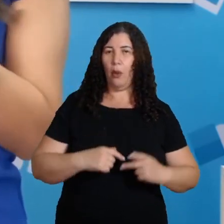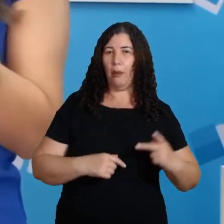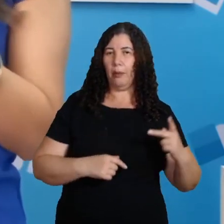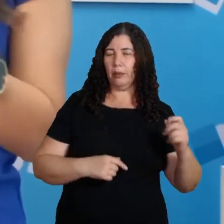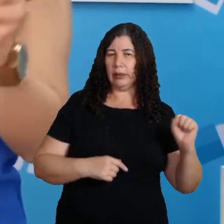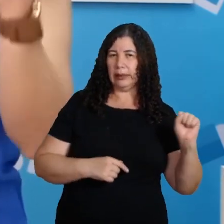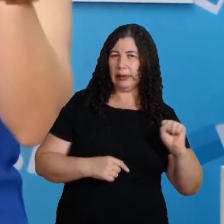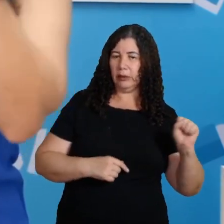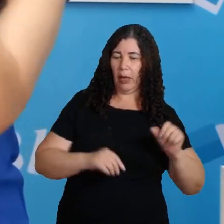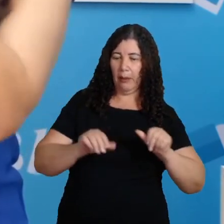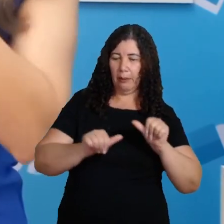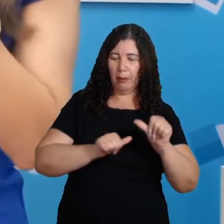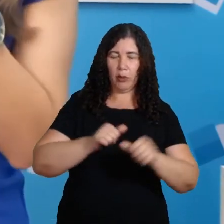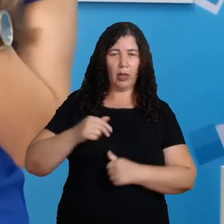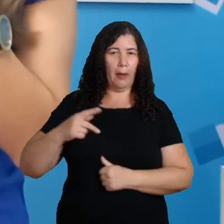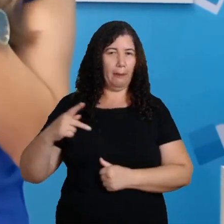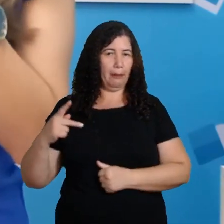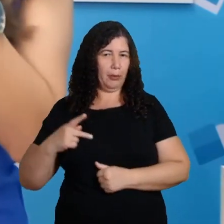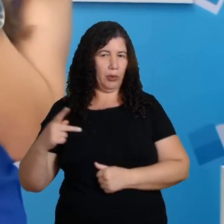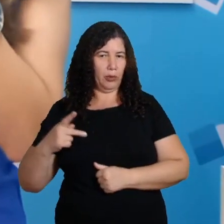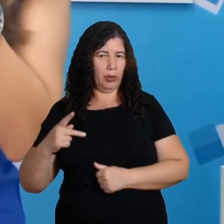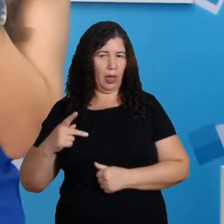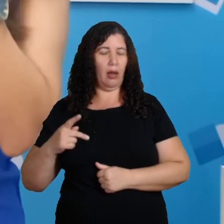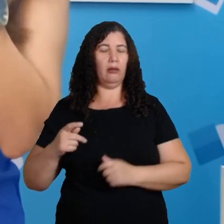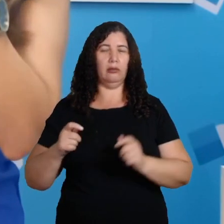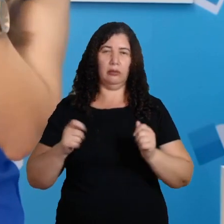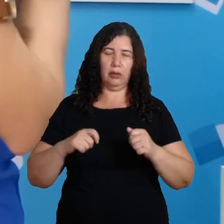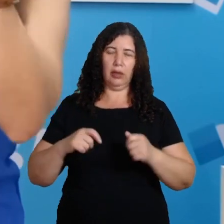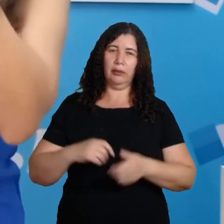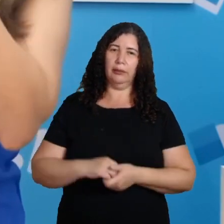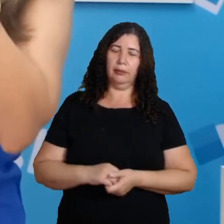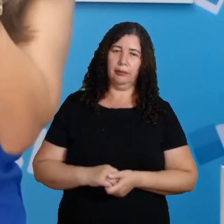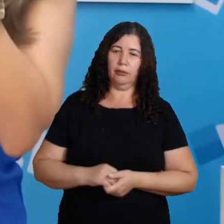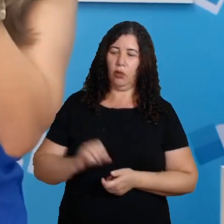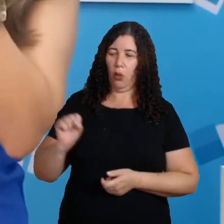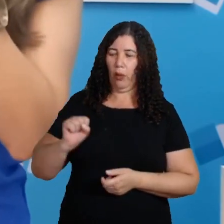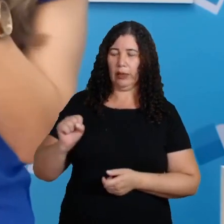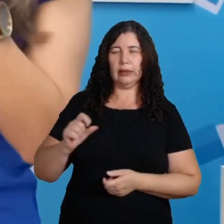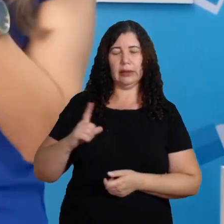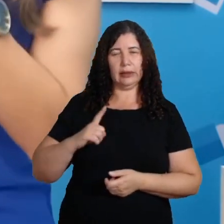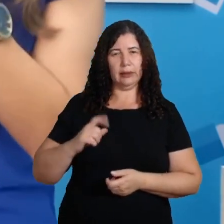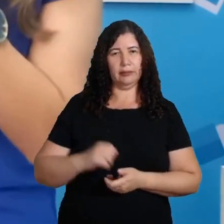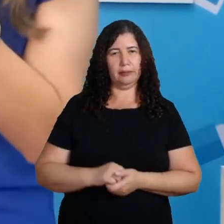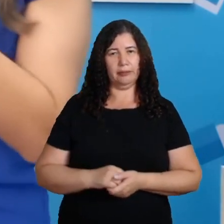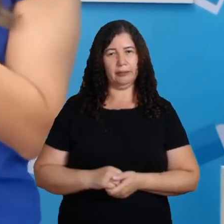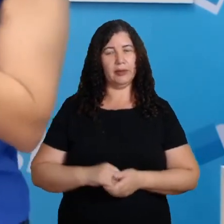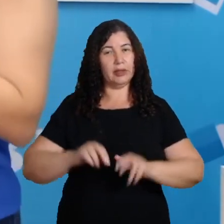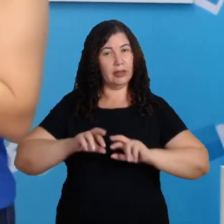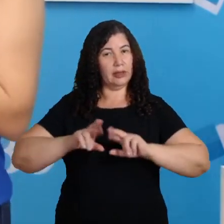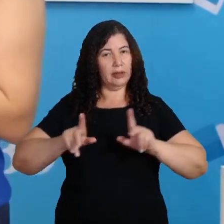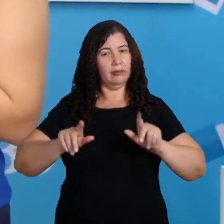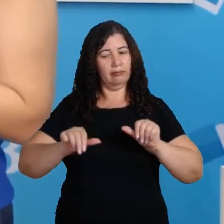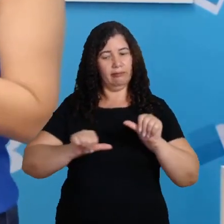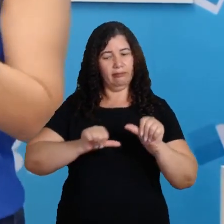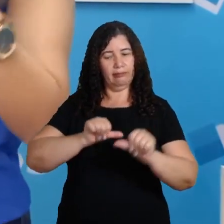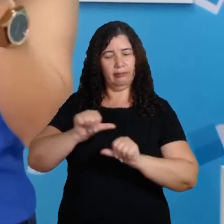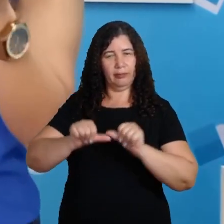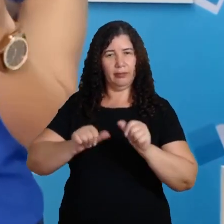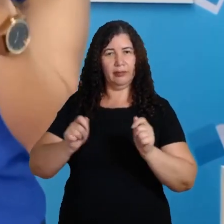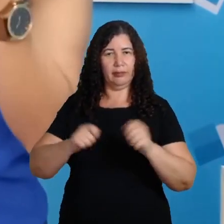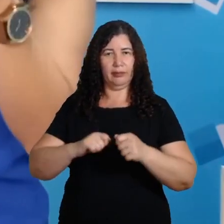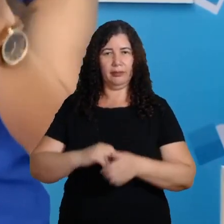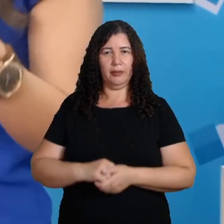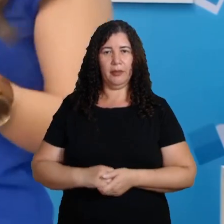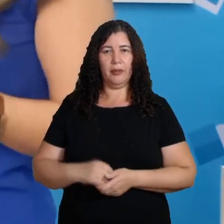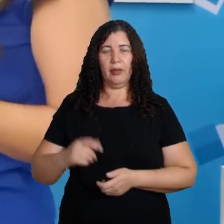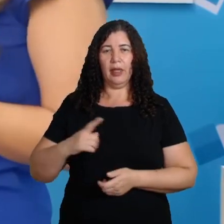do singular e serem flexionados no plural. Por isso, variáveis. Por fim, nós temos os